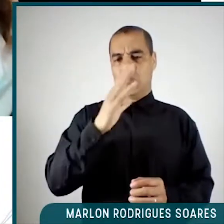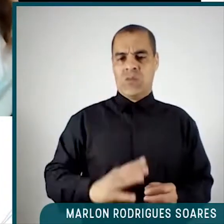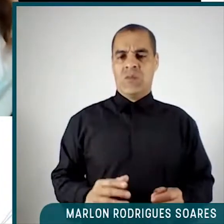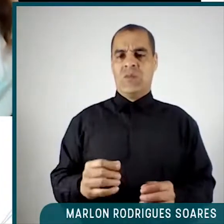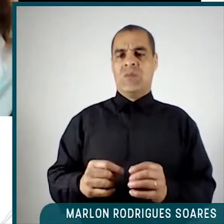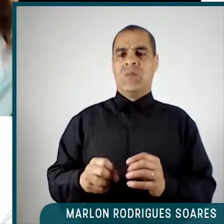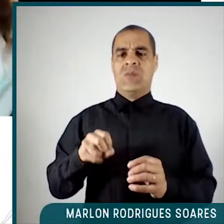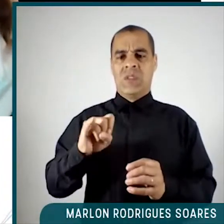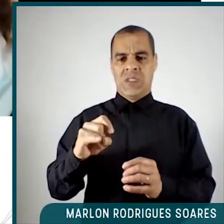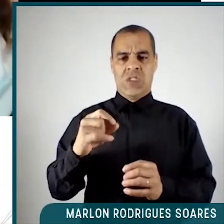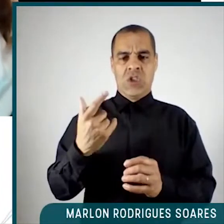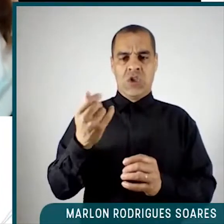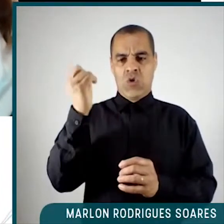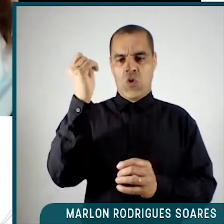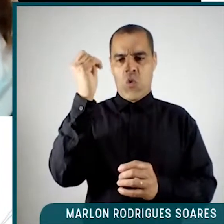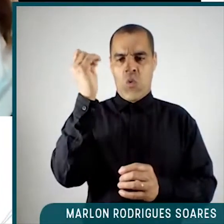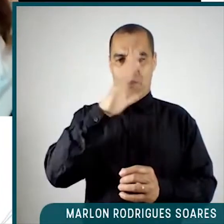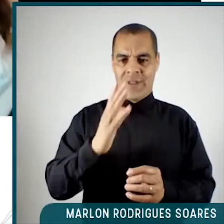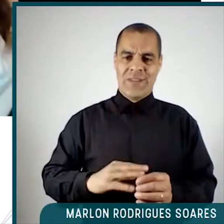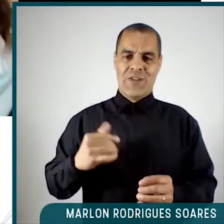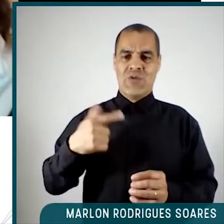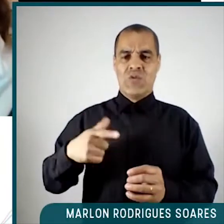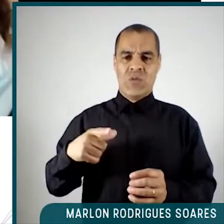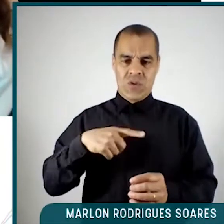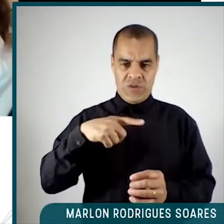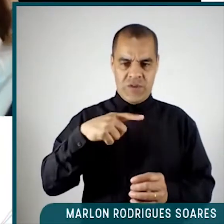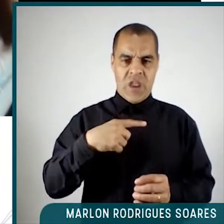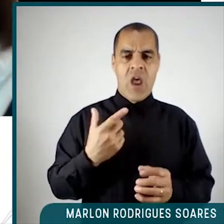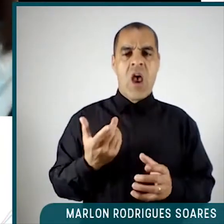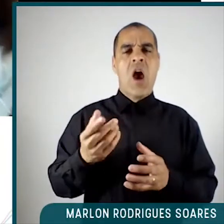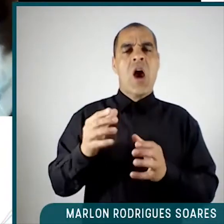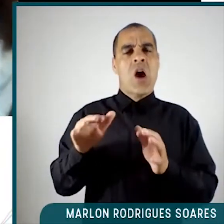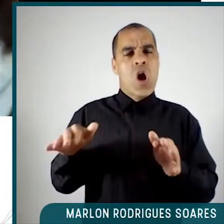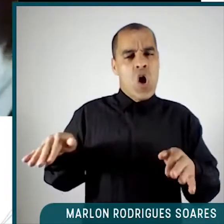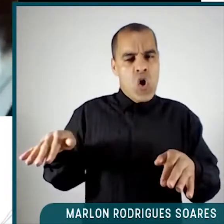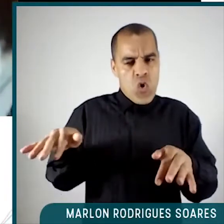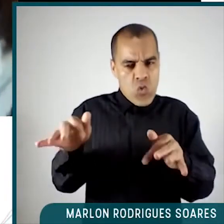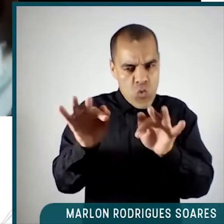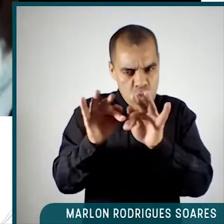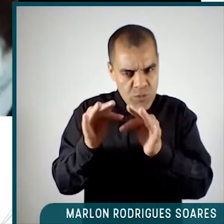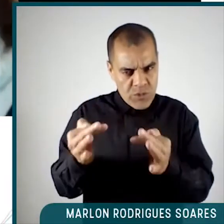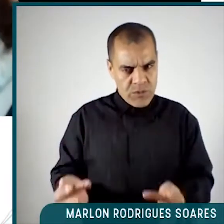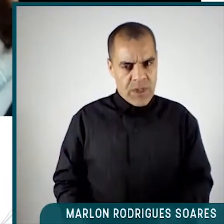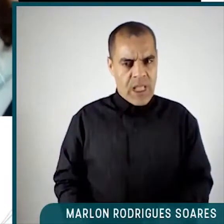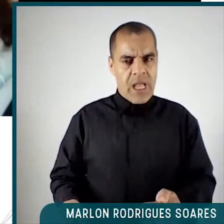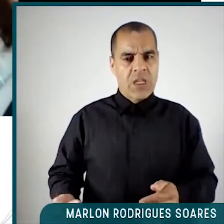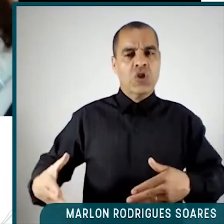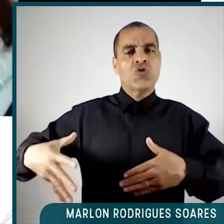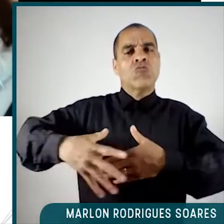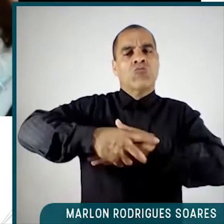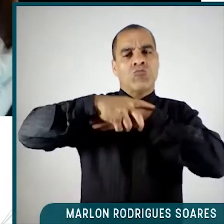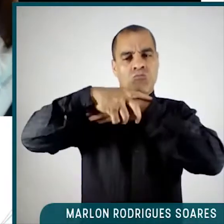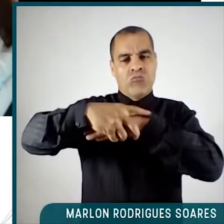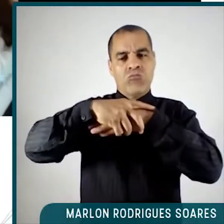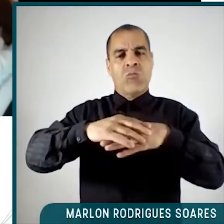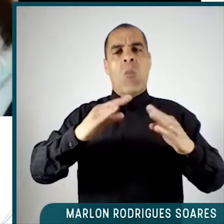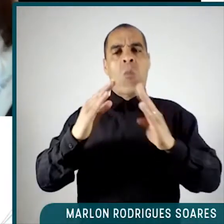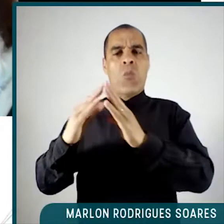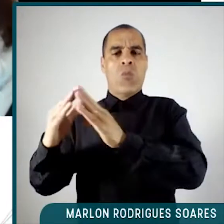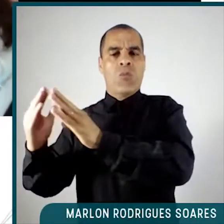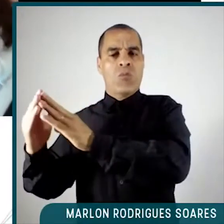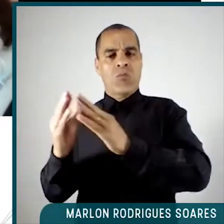sair de mão dada agora com vizinhos que têm todo o interesse num